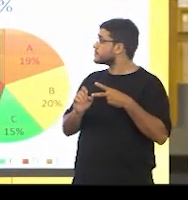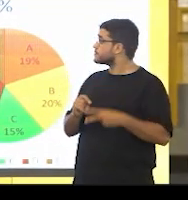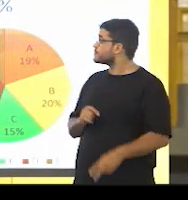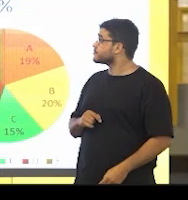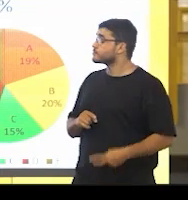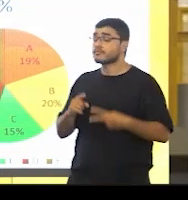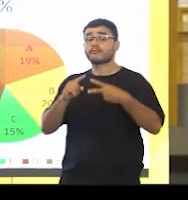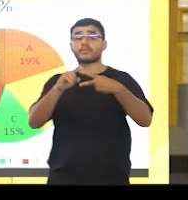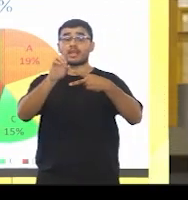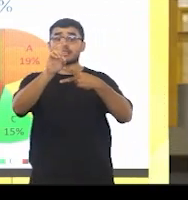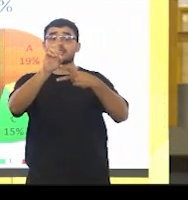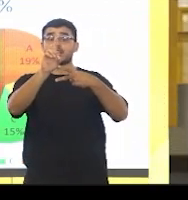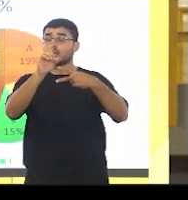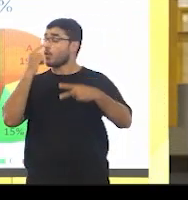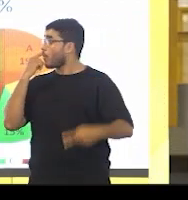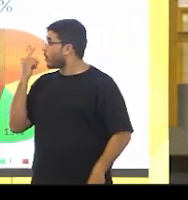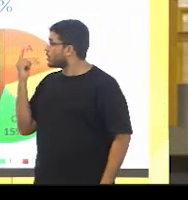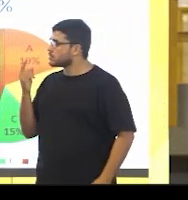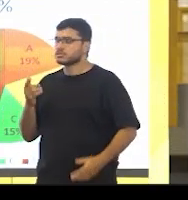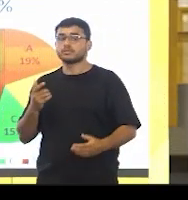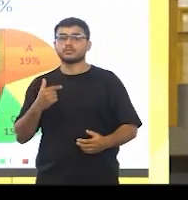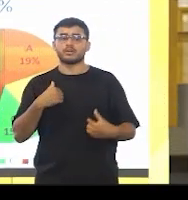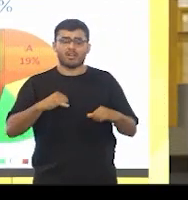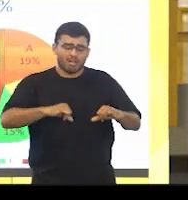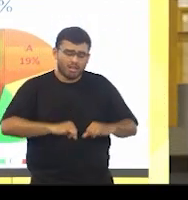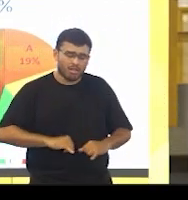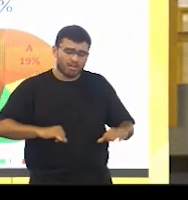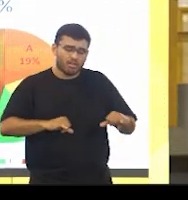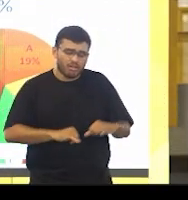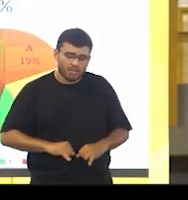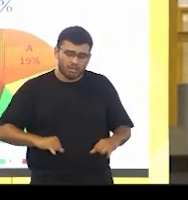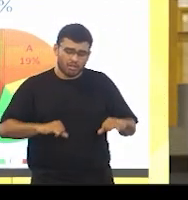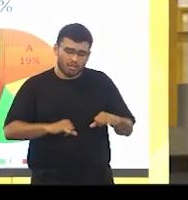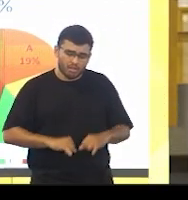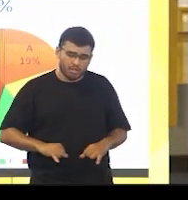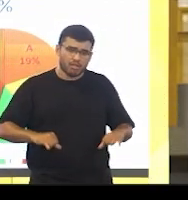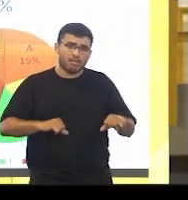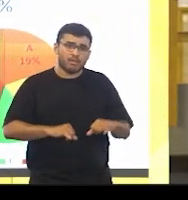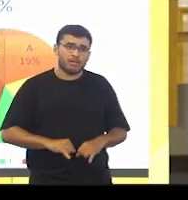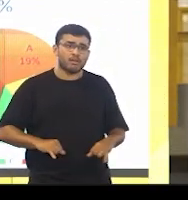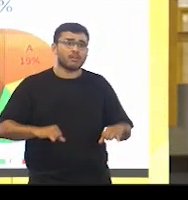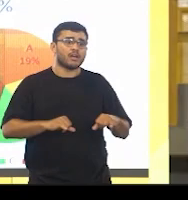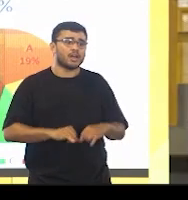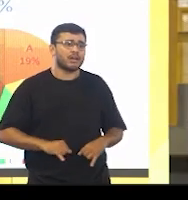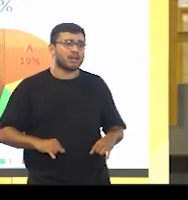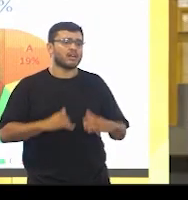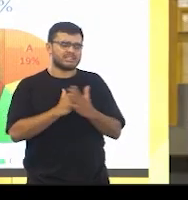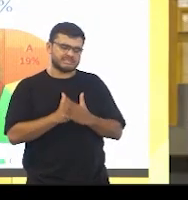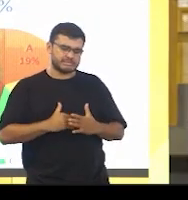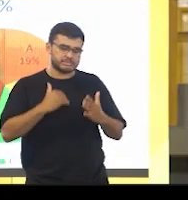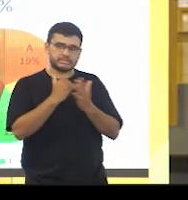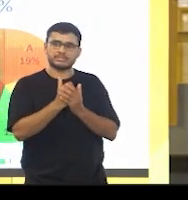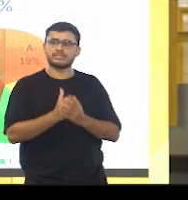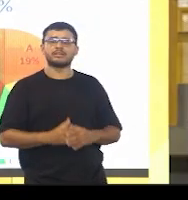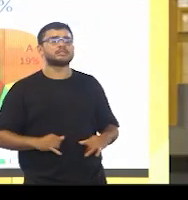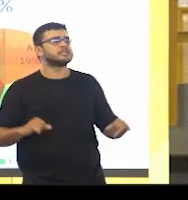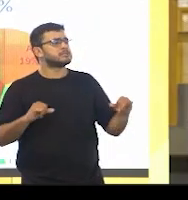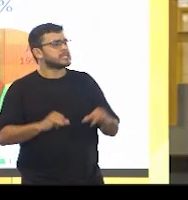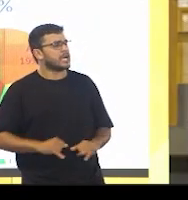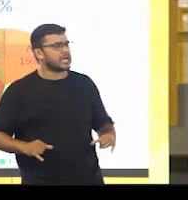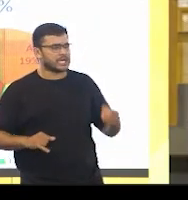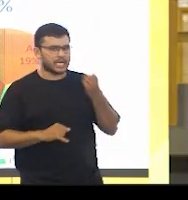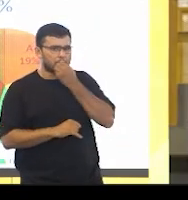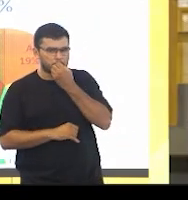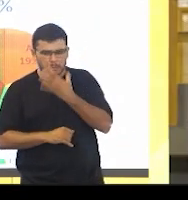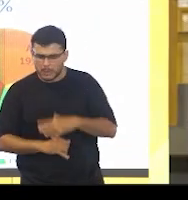é exaltação do sofrimento? Exaltação do sofrimento é você louvar, é você dizer assim, cara, o sofrimento é